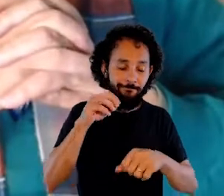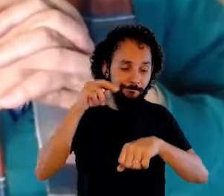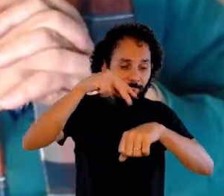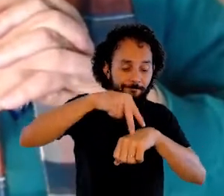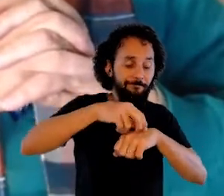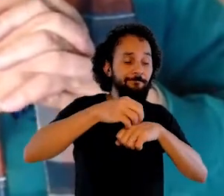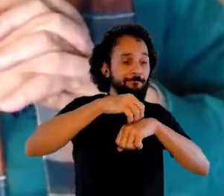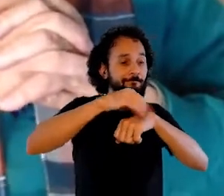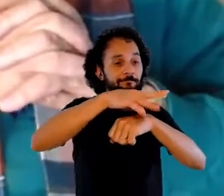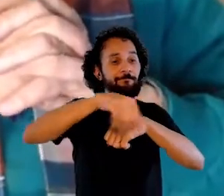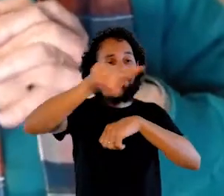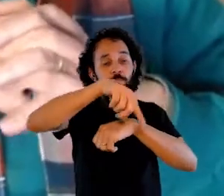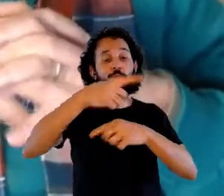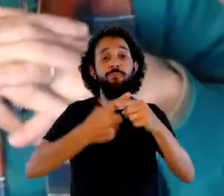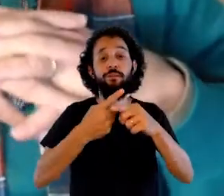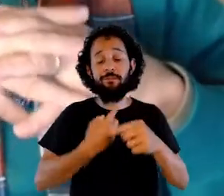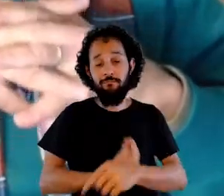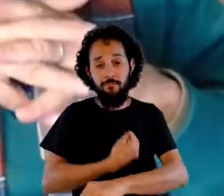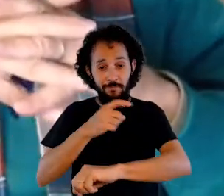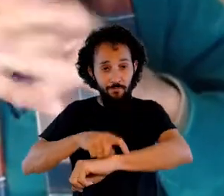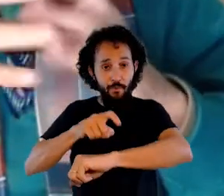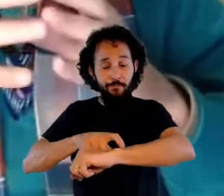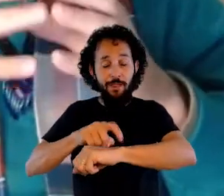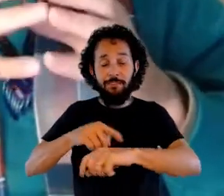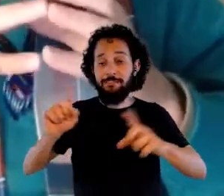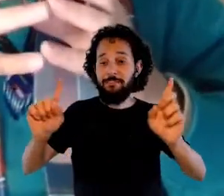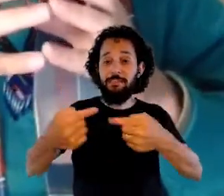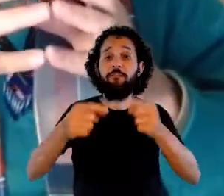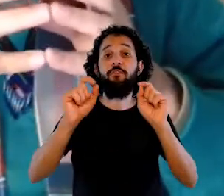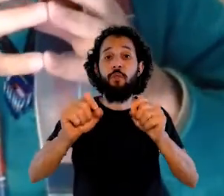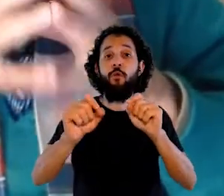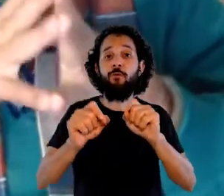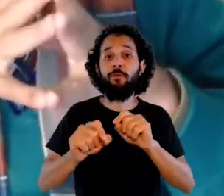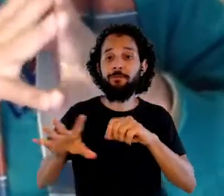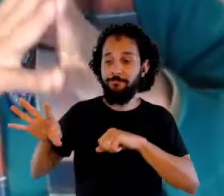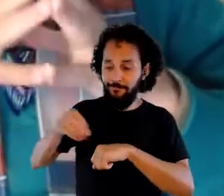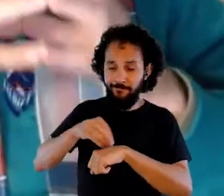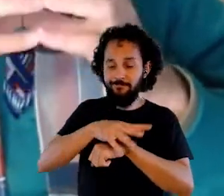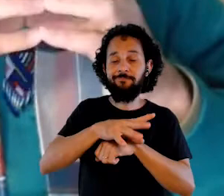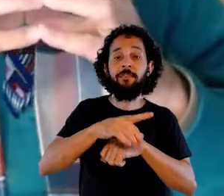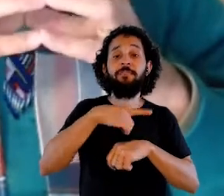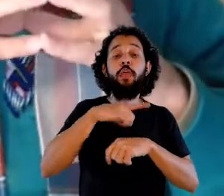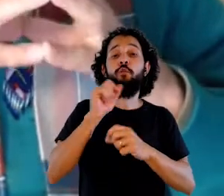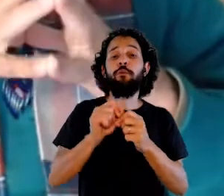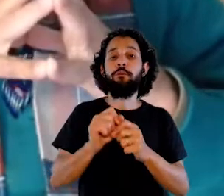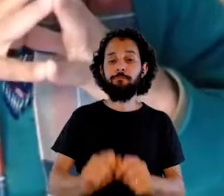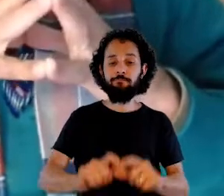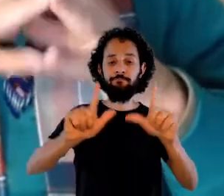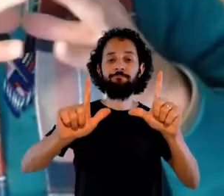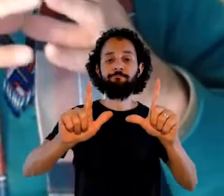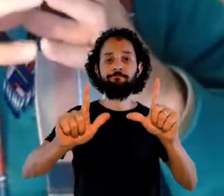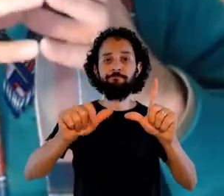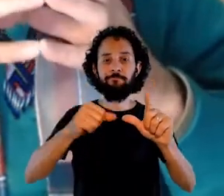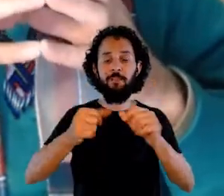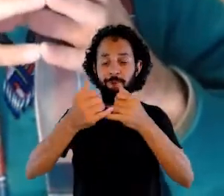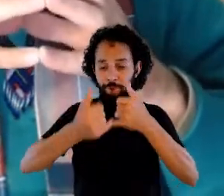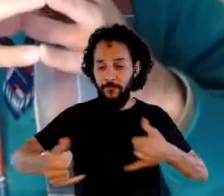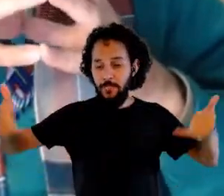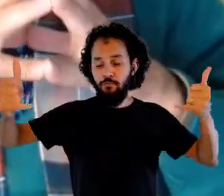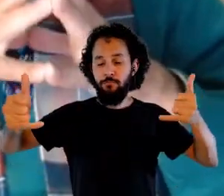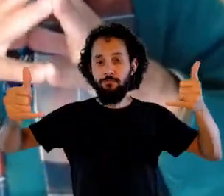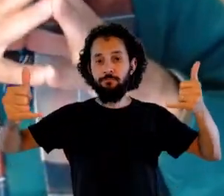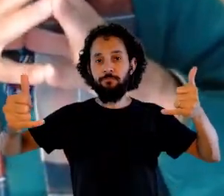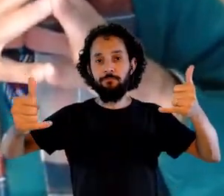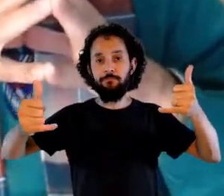vivendo esse desafio de ser intermediado por uma tela, por um monte de cabos e fios, né? E